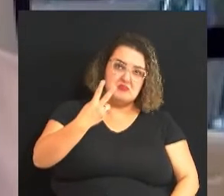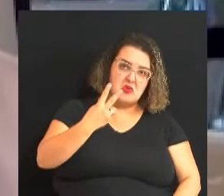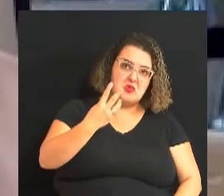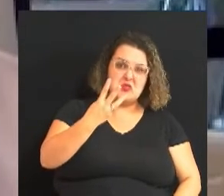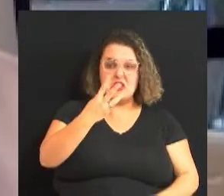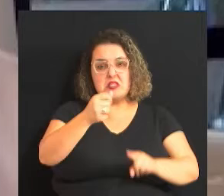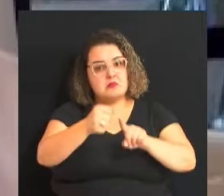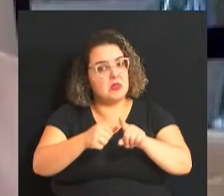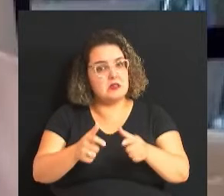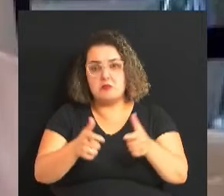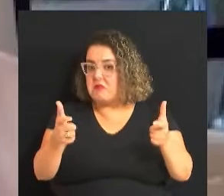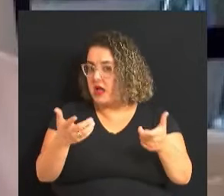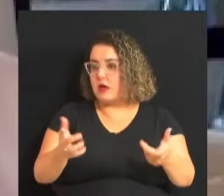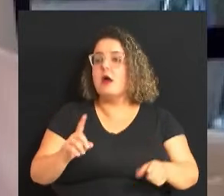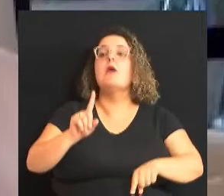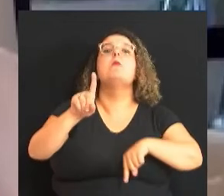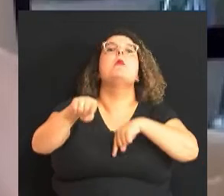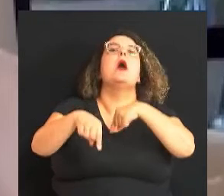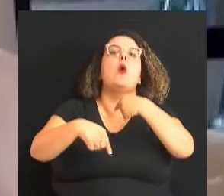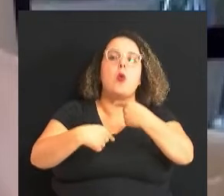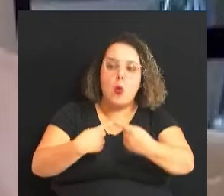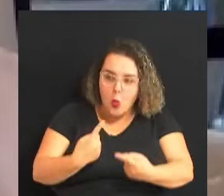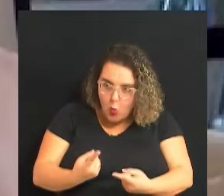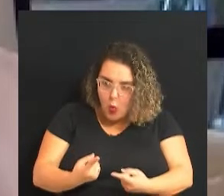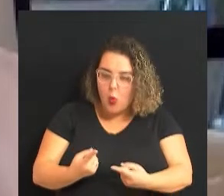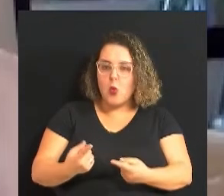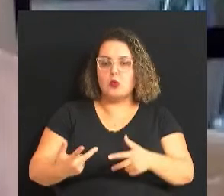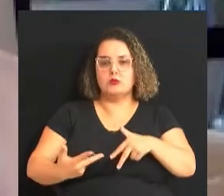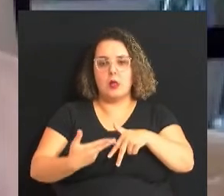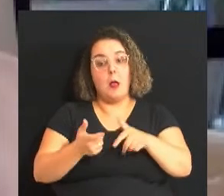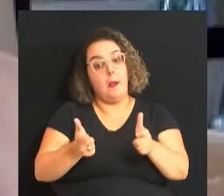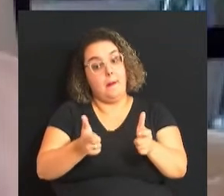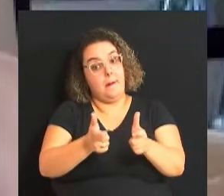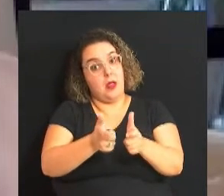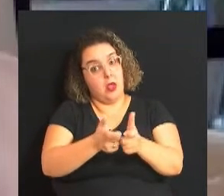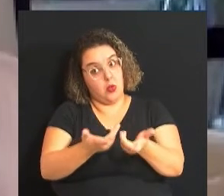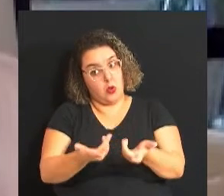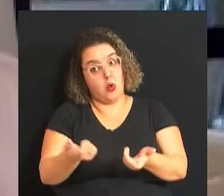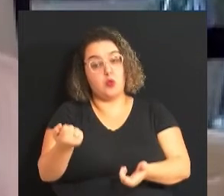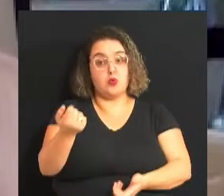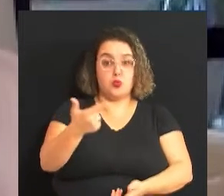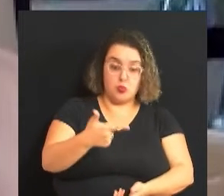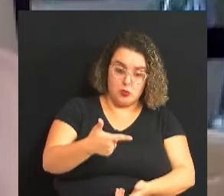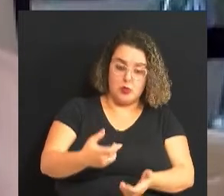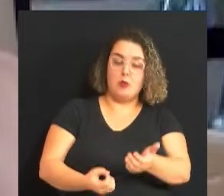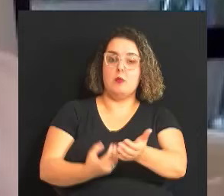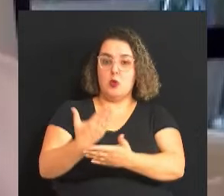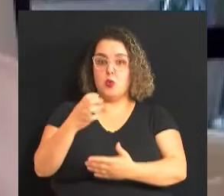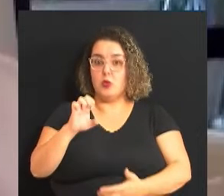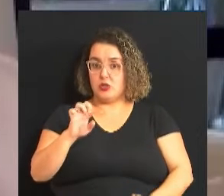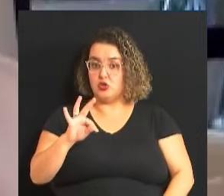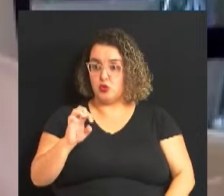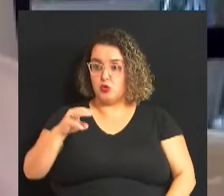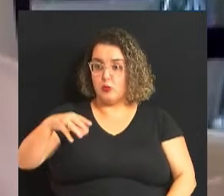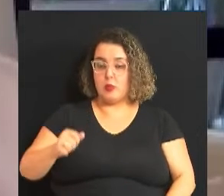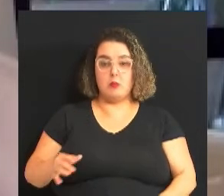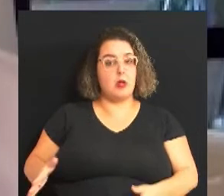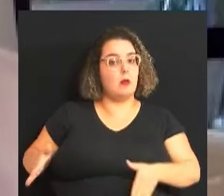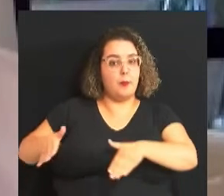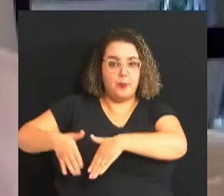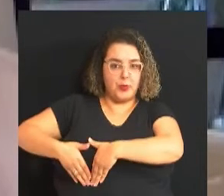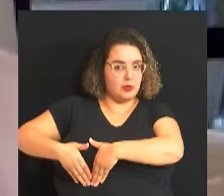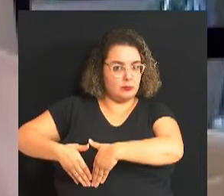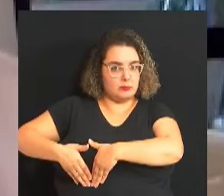Daí você faz uma outra cirurgia muito menor do que a cirurgia original que gerou o estômago para fechar o estômago,